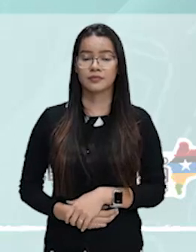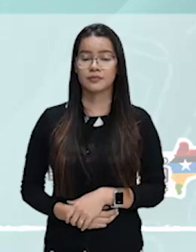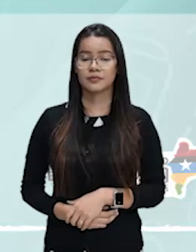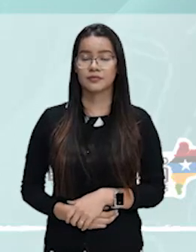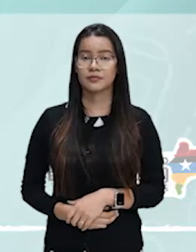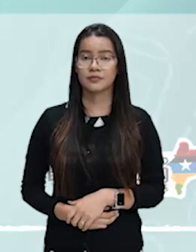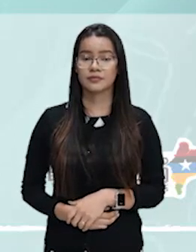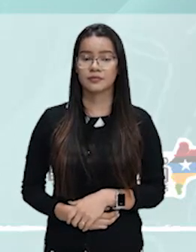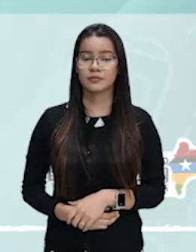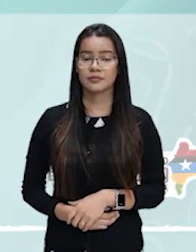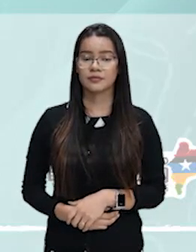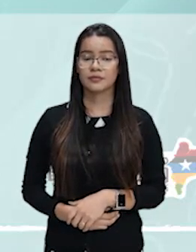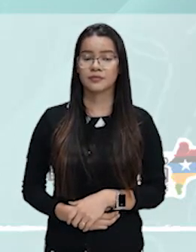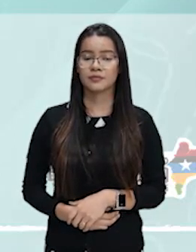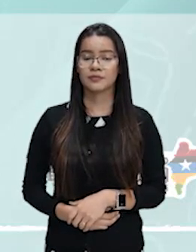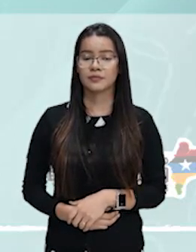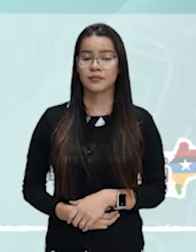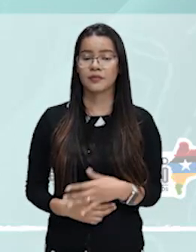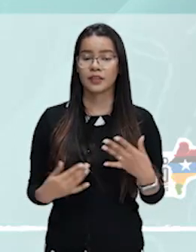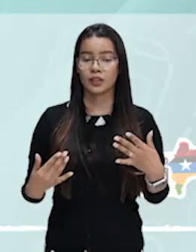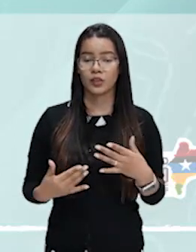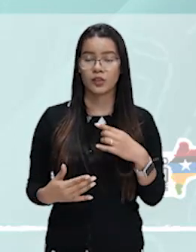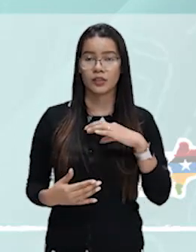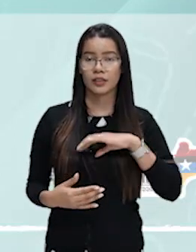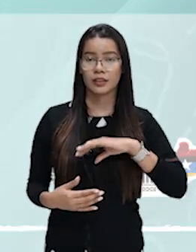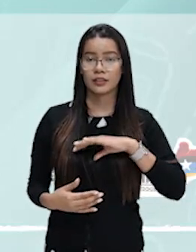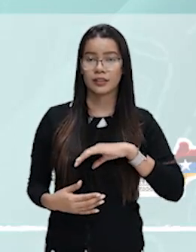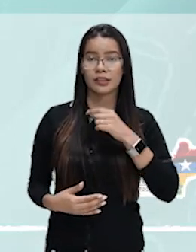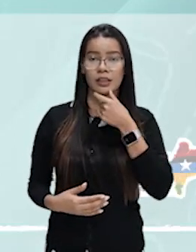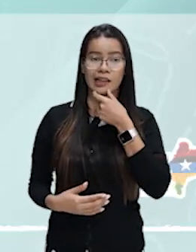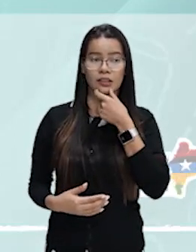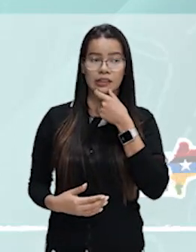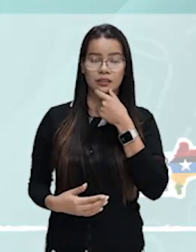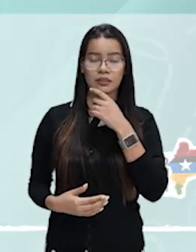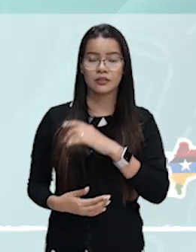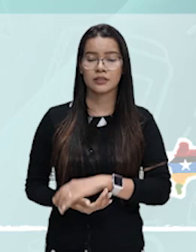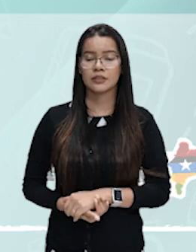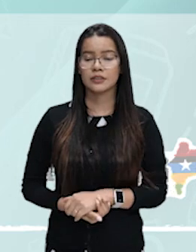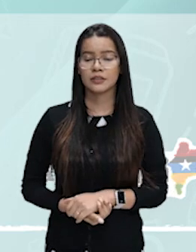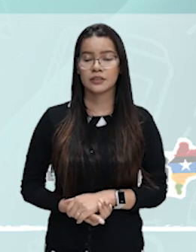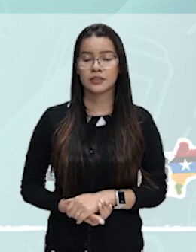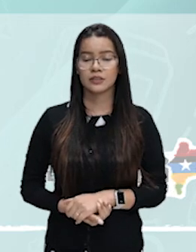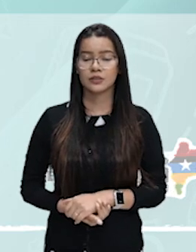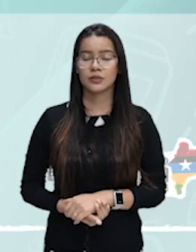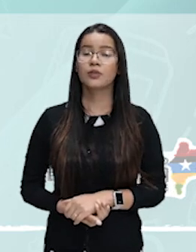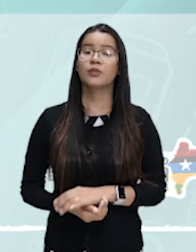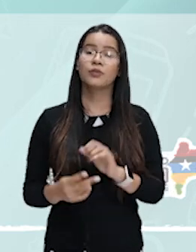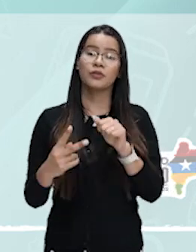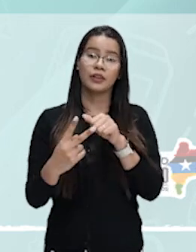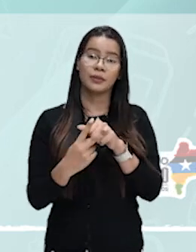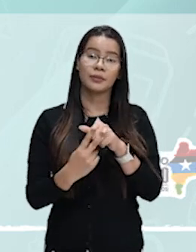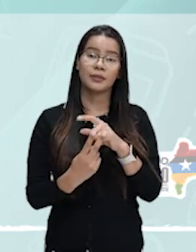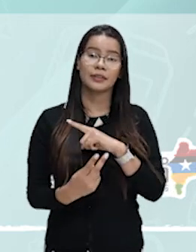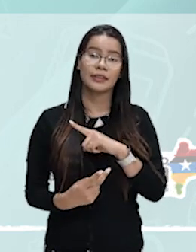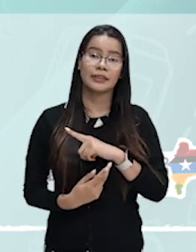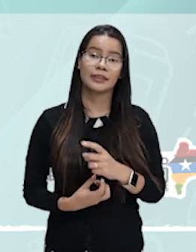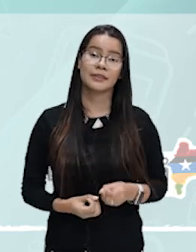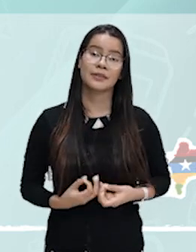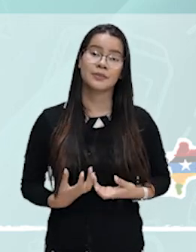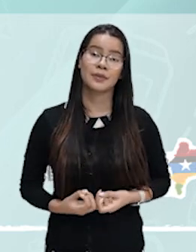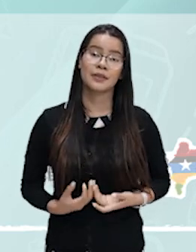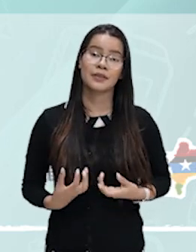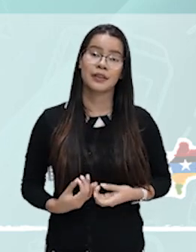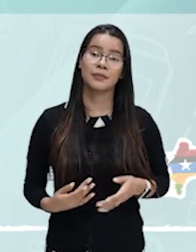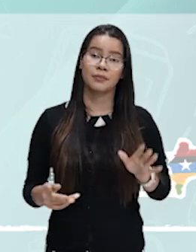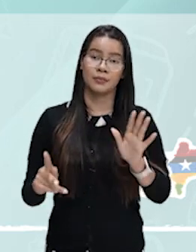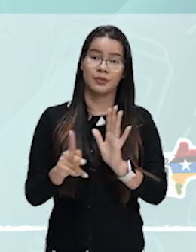language, the verb to have, que é o verbo ter, expressa posse. É uma das